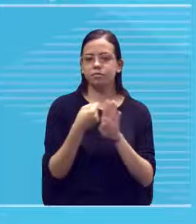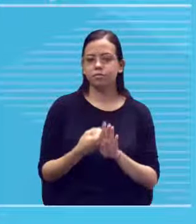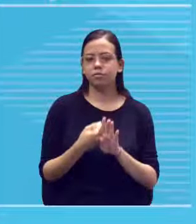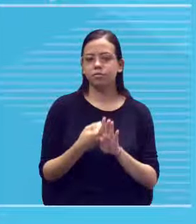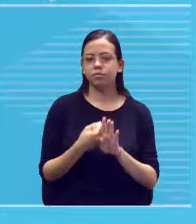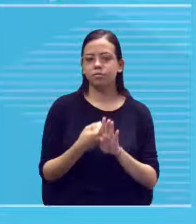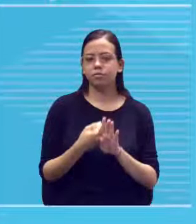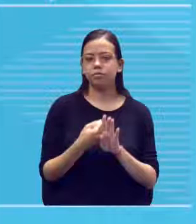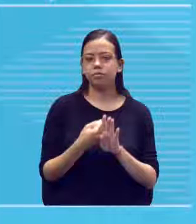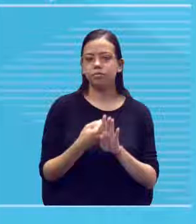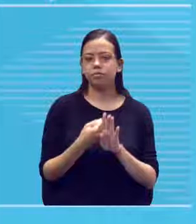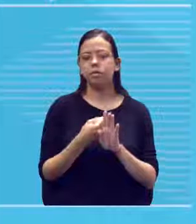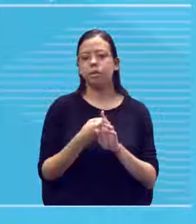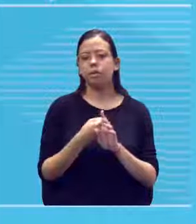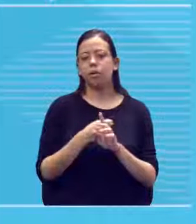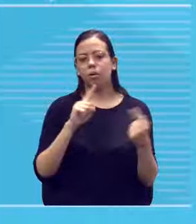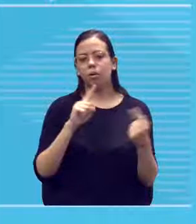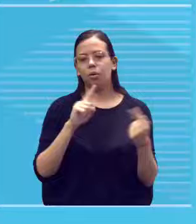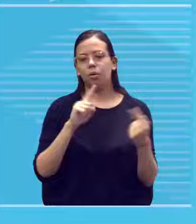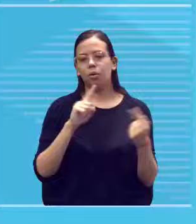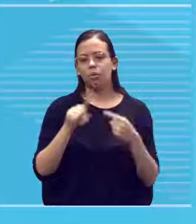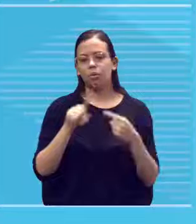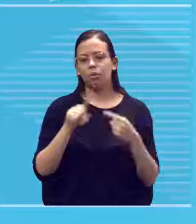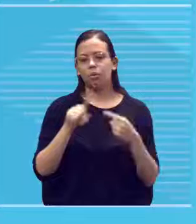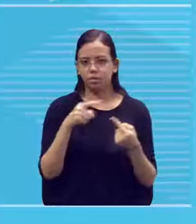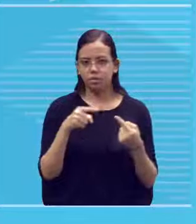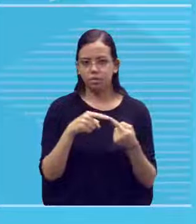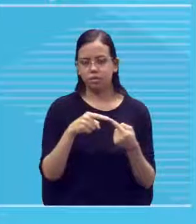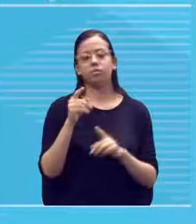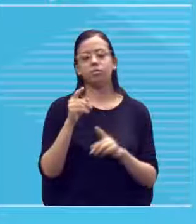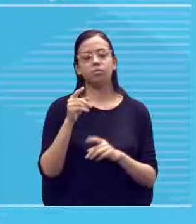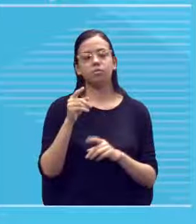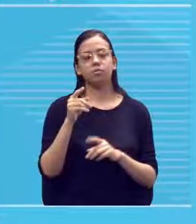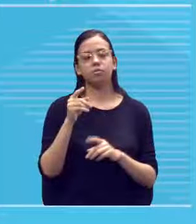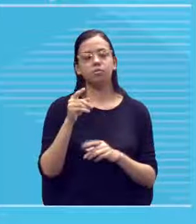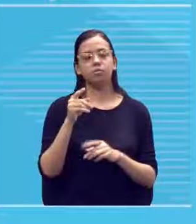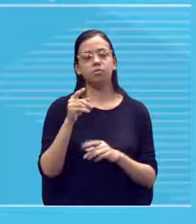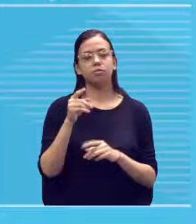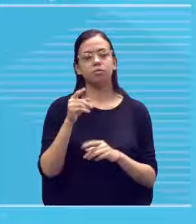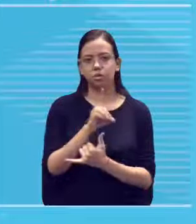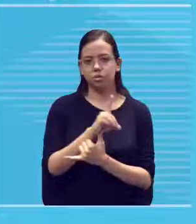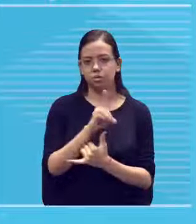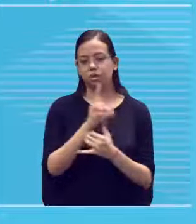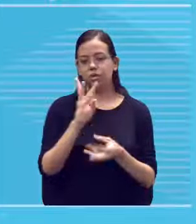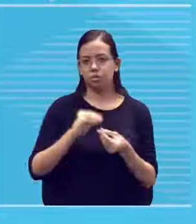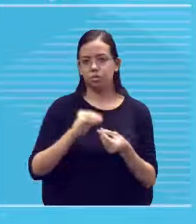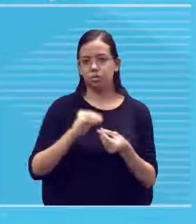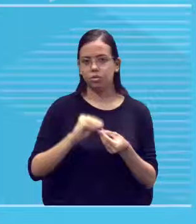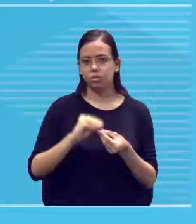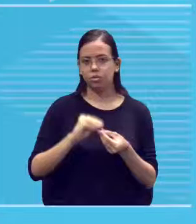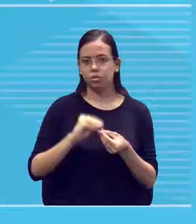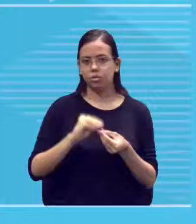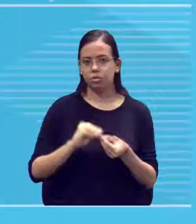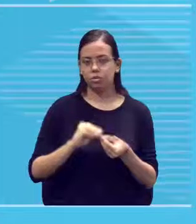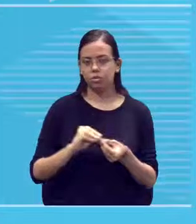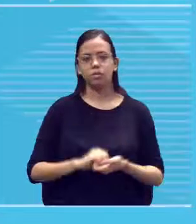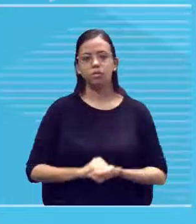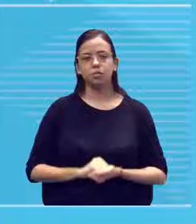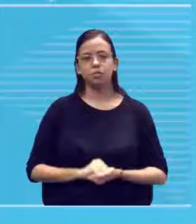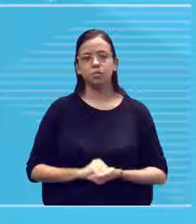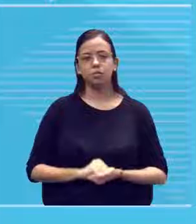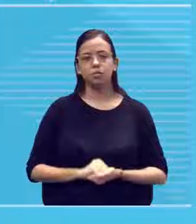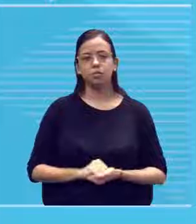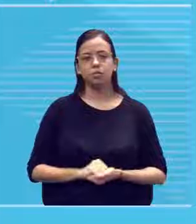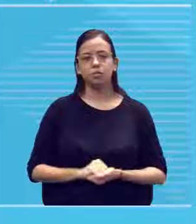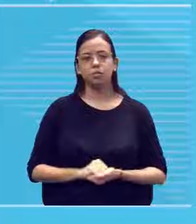objetivas diretas reduzidas de infinitivo eu ficava louco não sabia que utilização iria